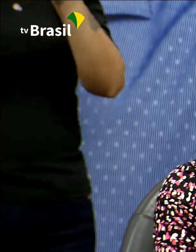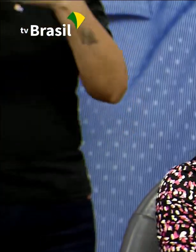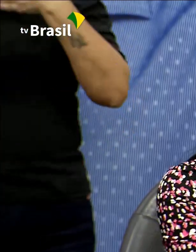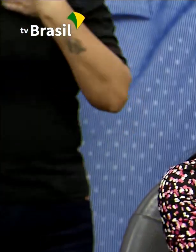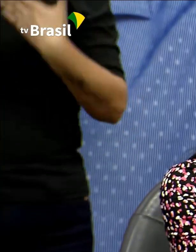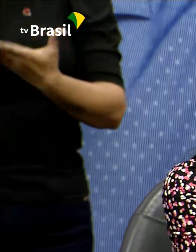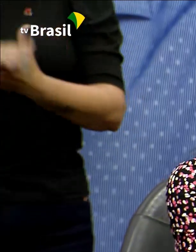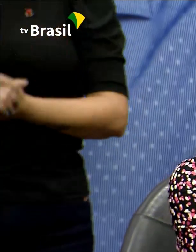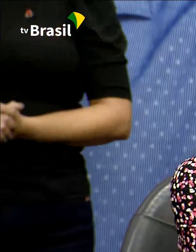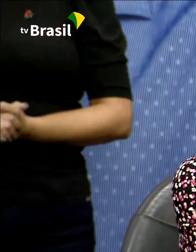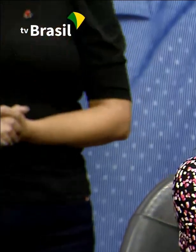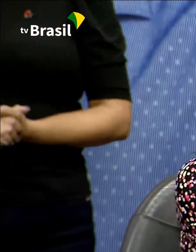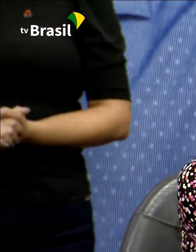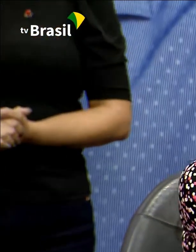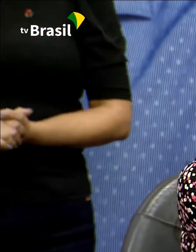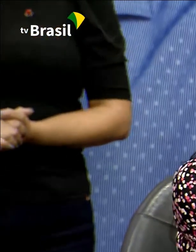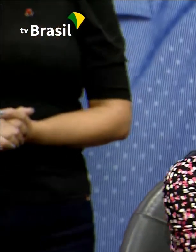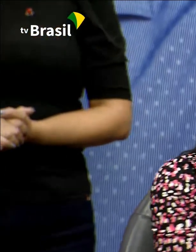Obrigada.